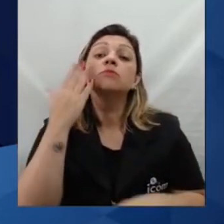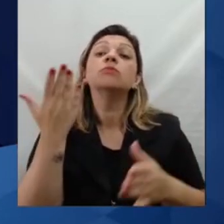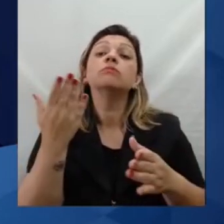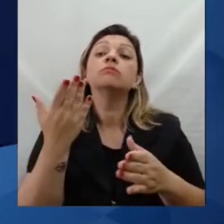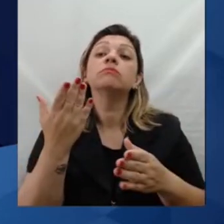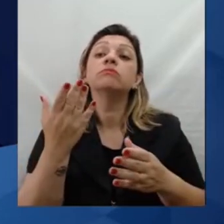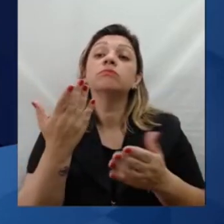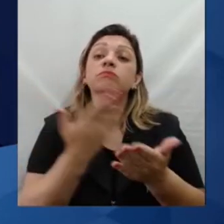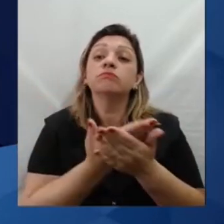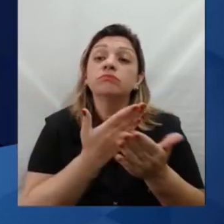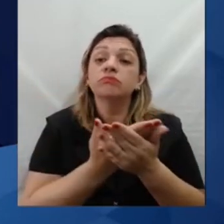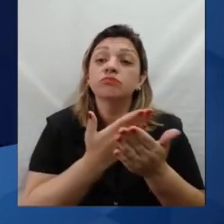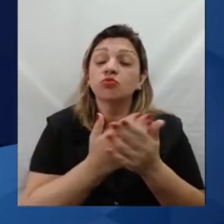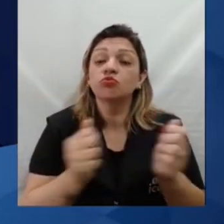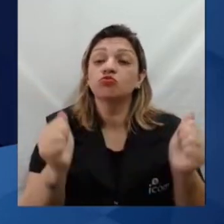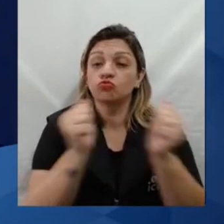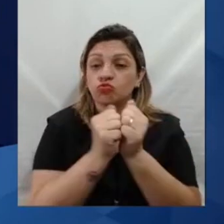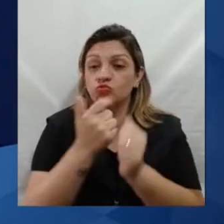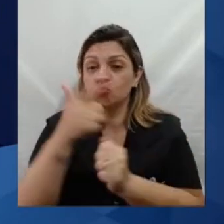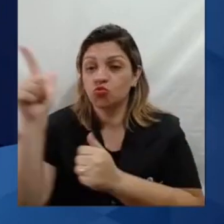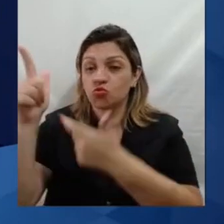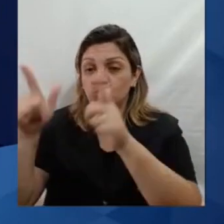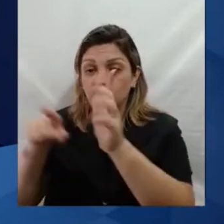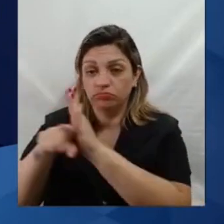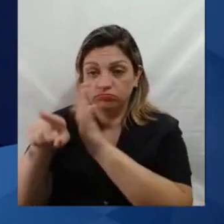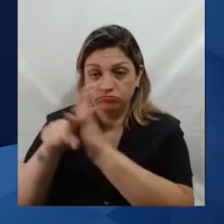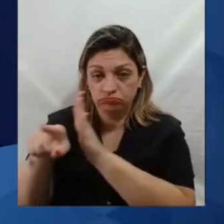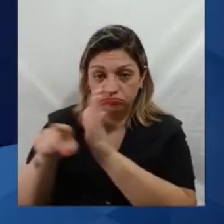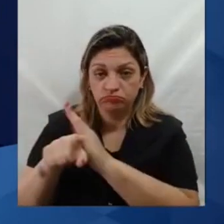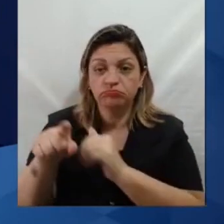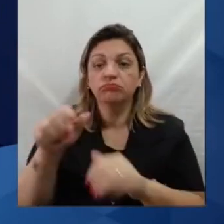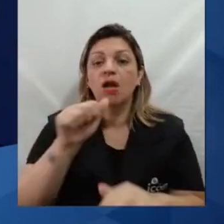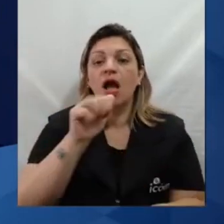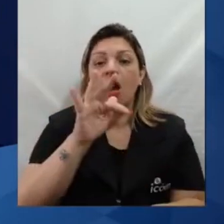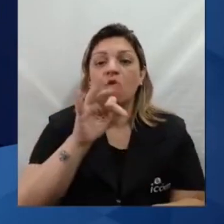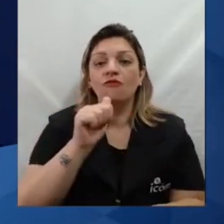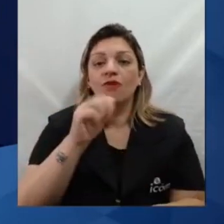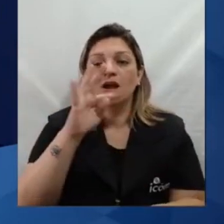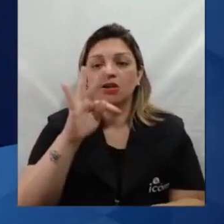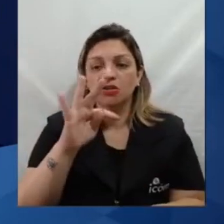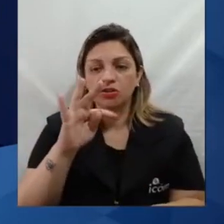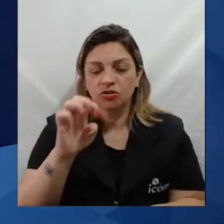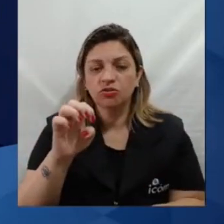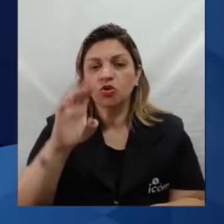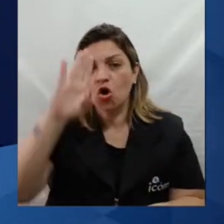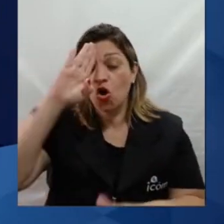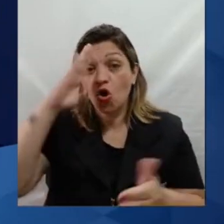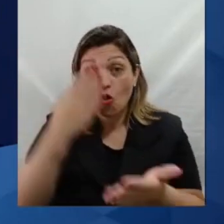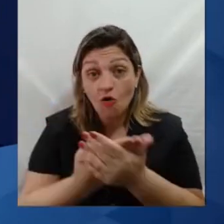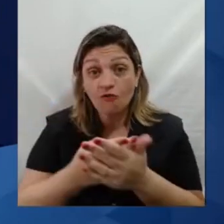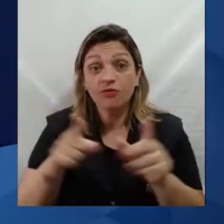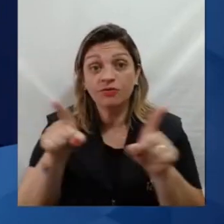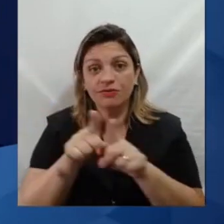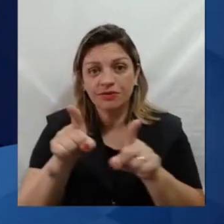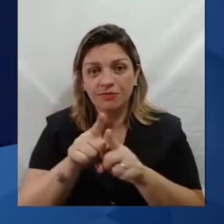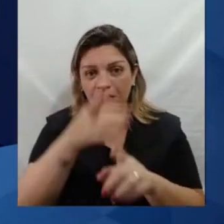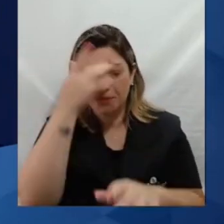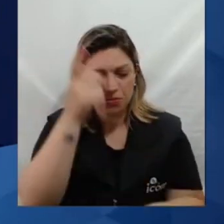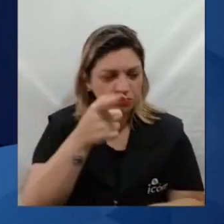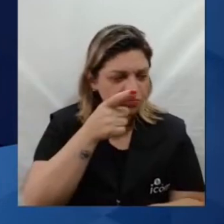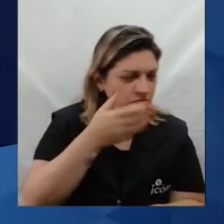ICOAP, junto com os outros questionários, o alfa de Crobá, a confiabilidade entre observador, coeficiente de